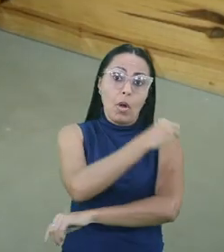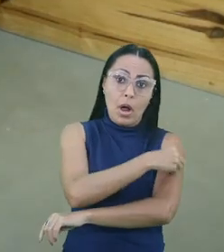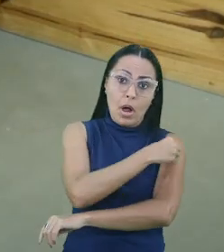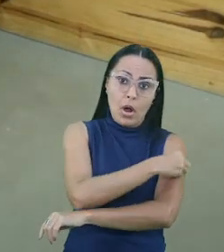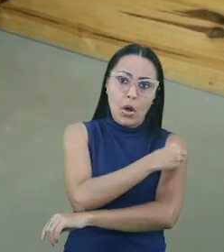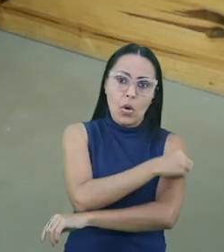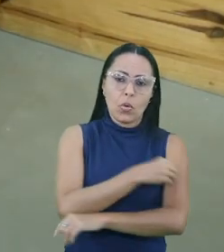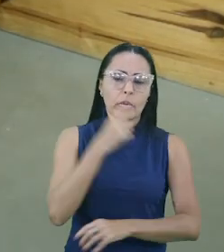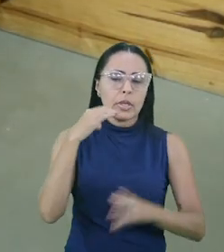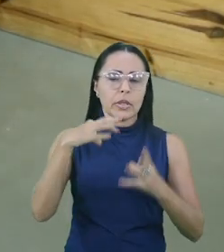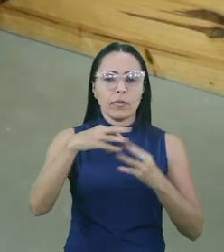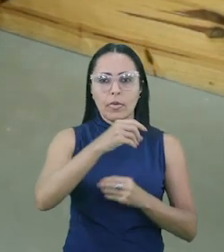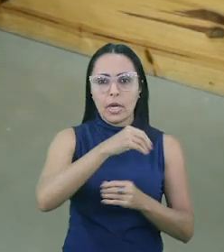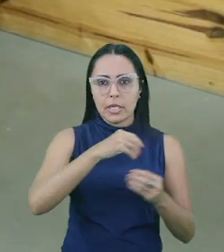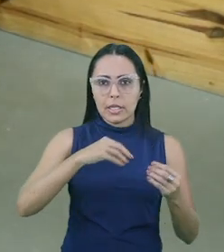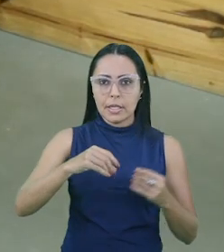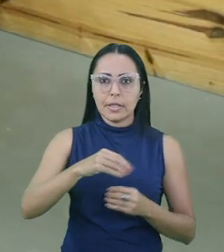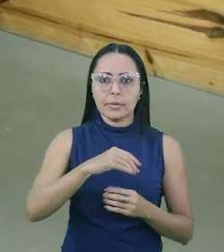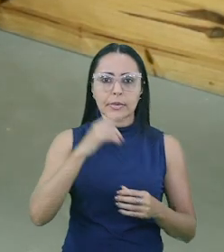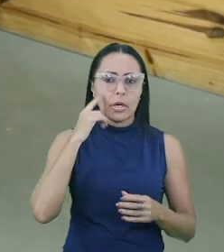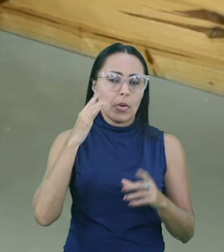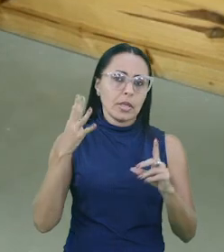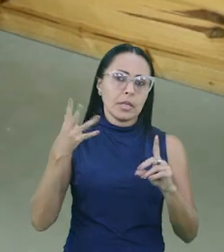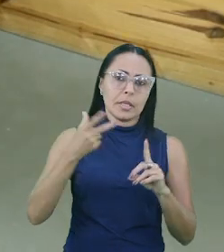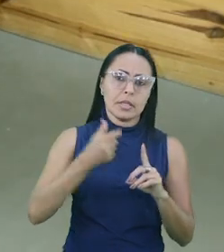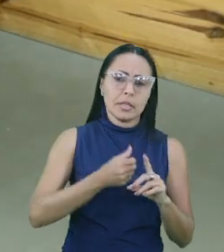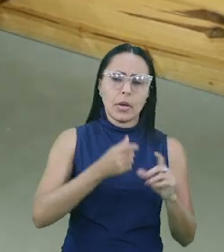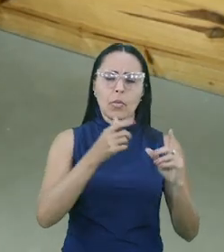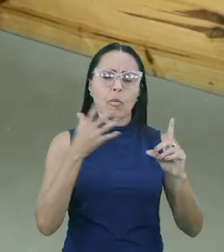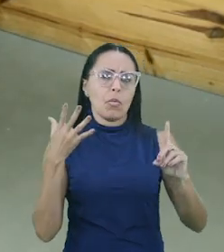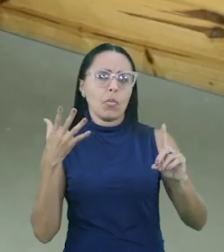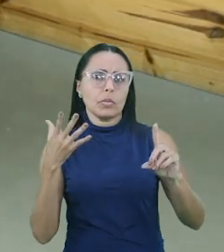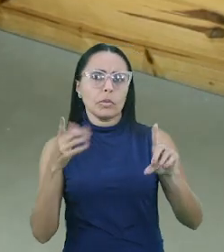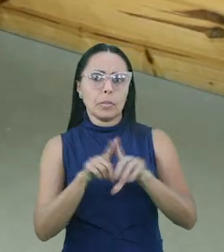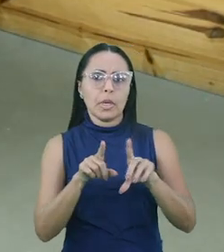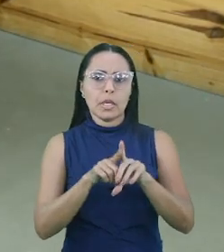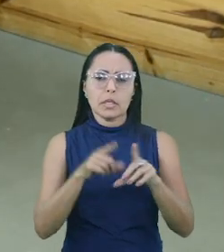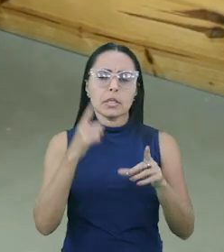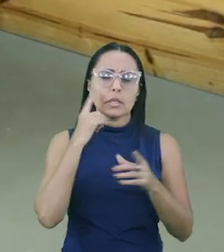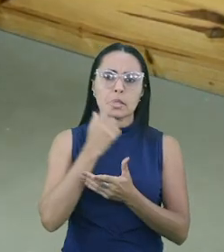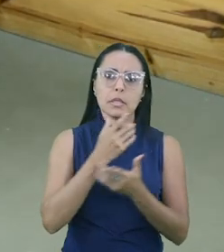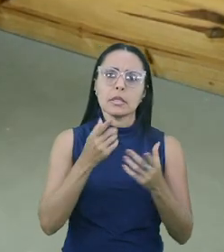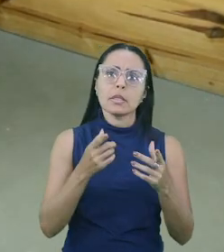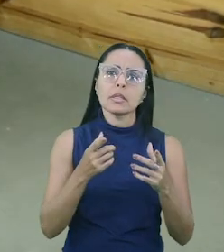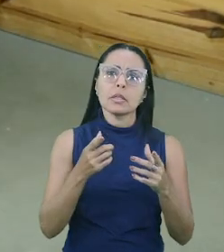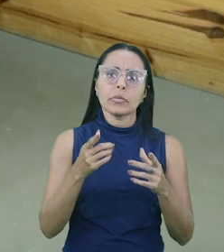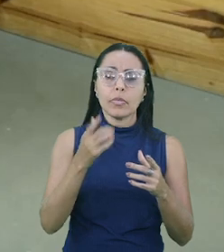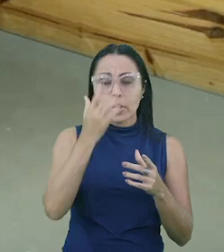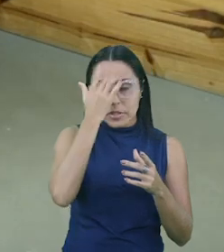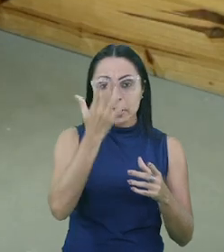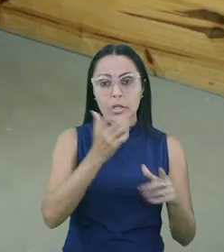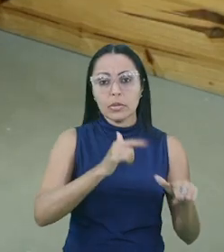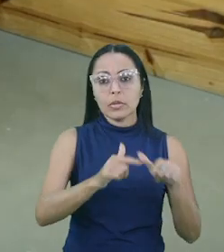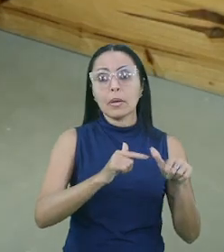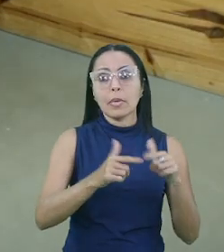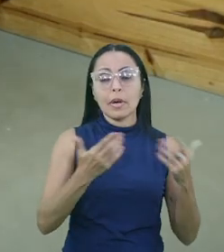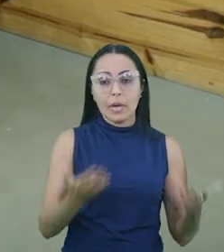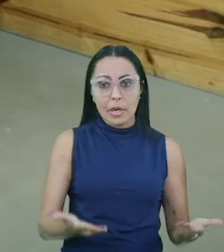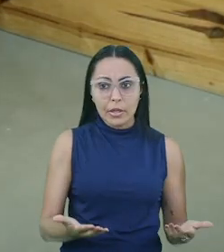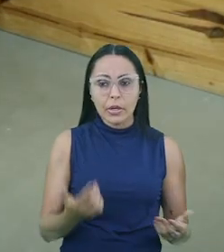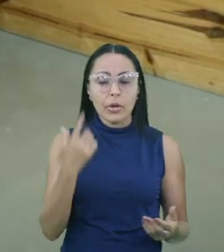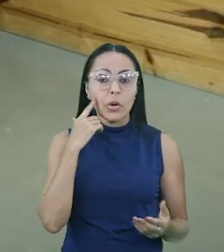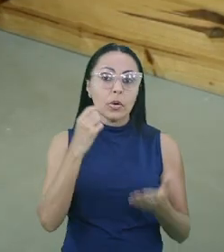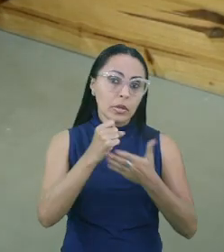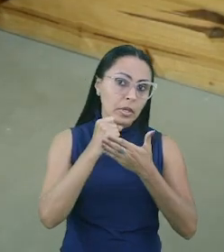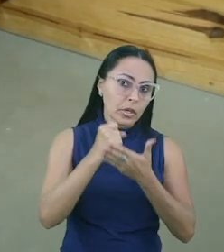bem artesanal, e Sim, tem gente que mergulha realmente em uma solução que é feita para isso, que obviamente facilita o trabalho. O que ajuda